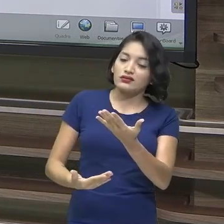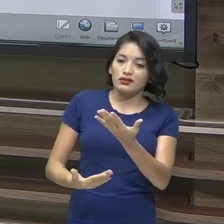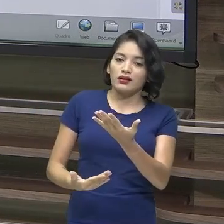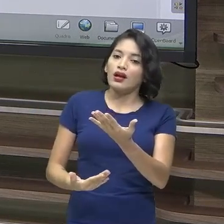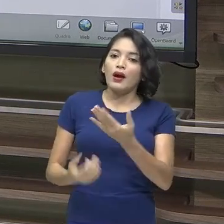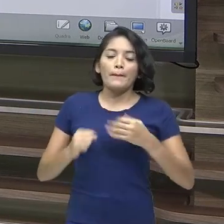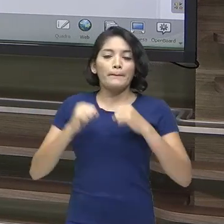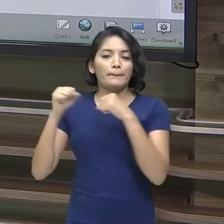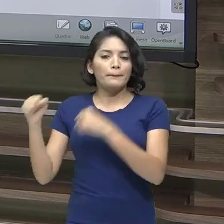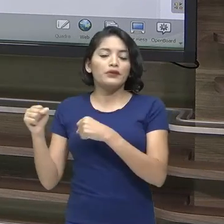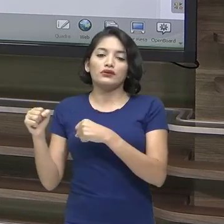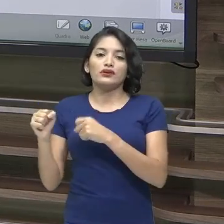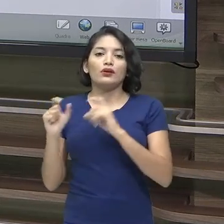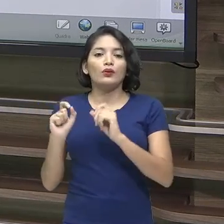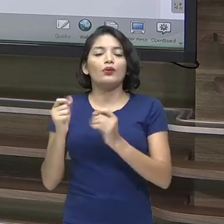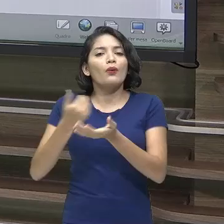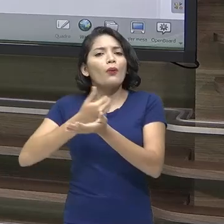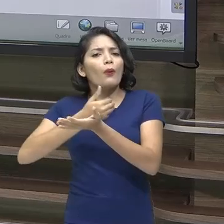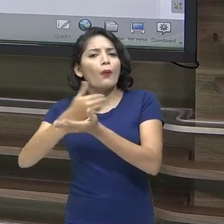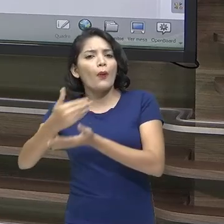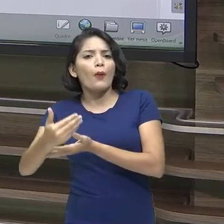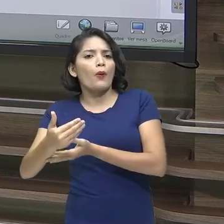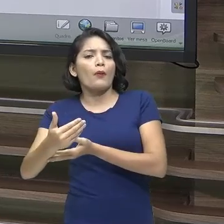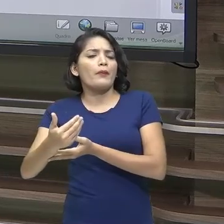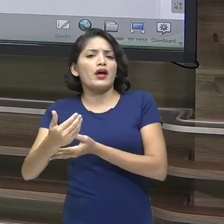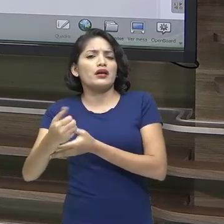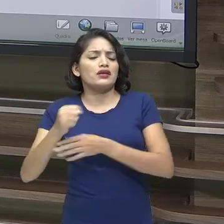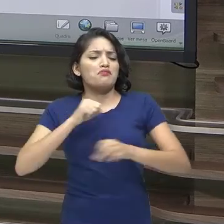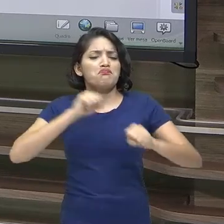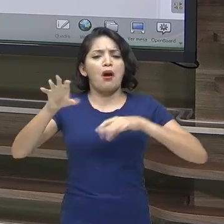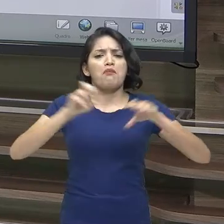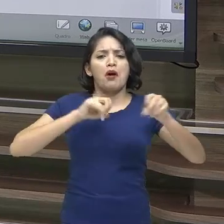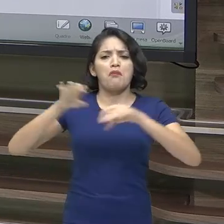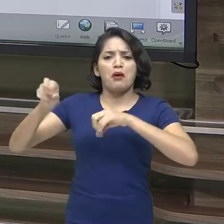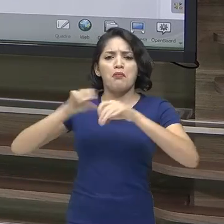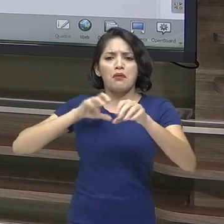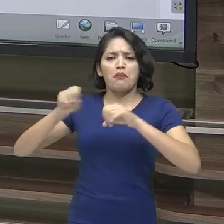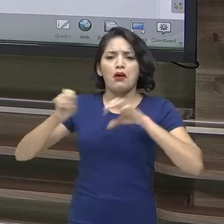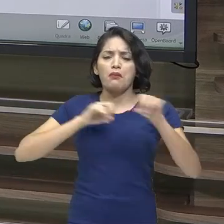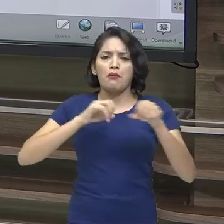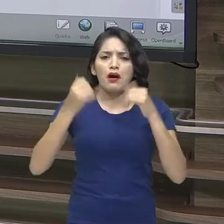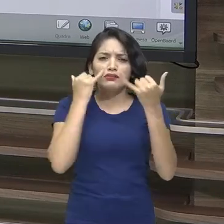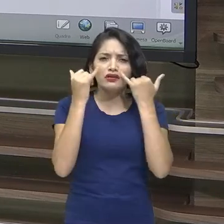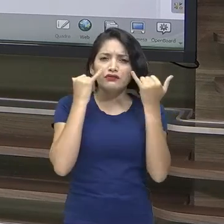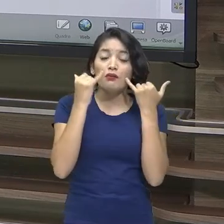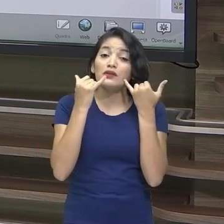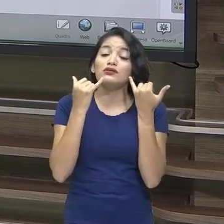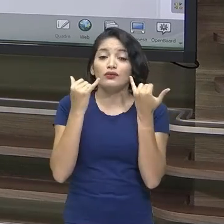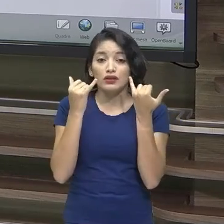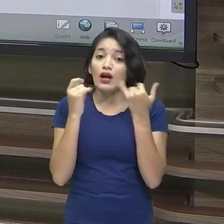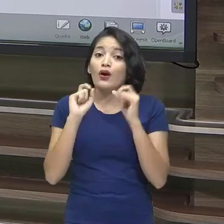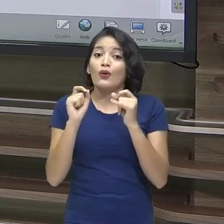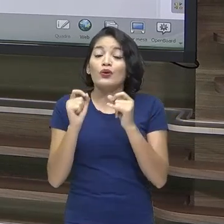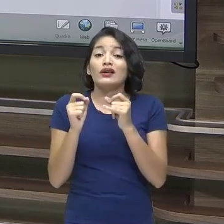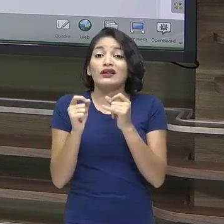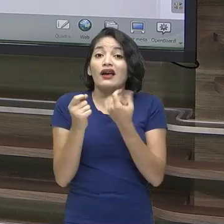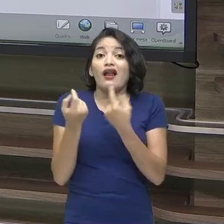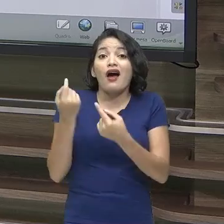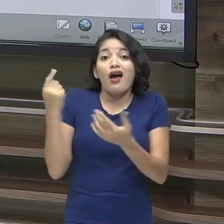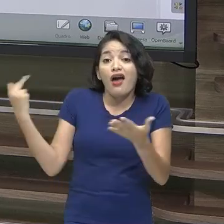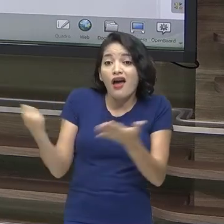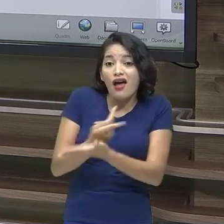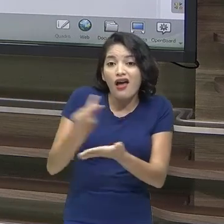posição de poder, ele começa a jogar ali ao vento, ao ventilador, as coisas que eram contraditórias e